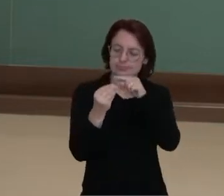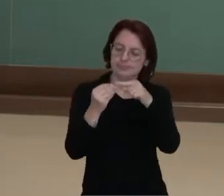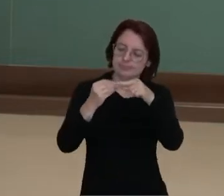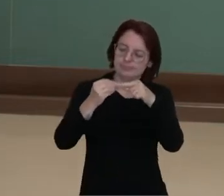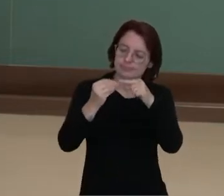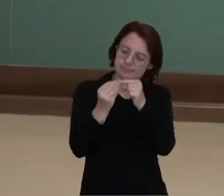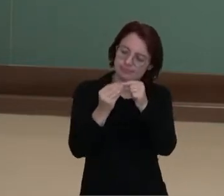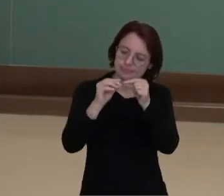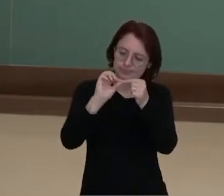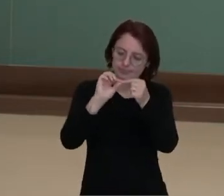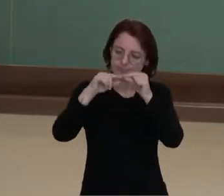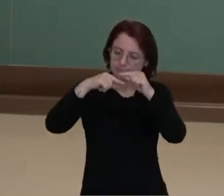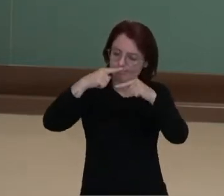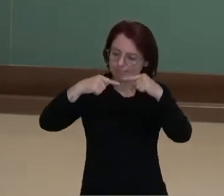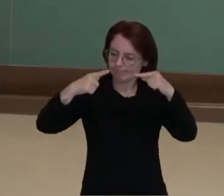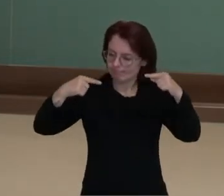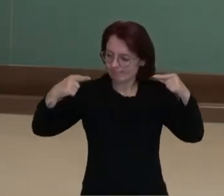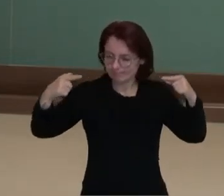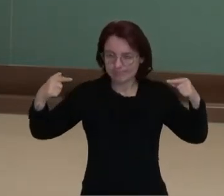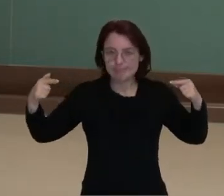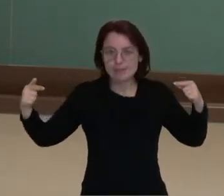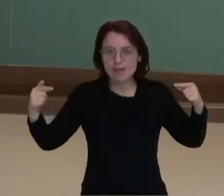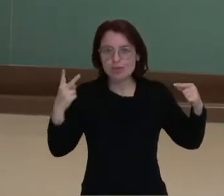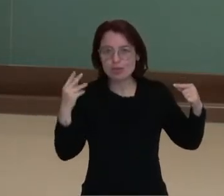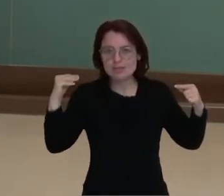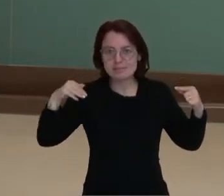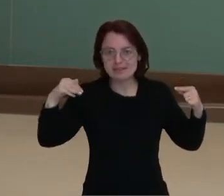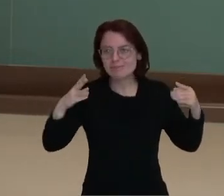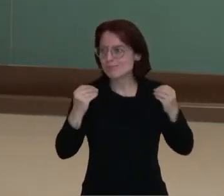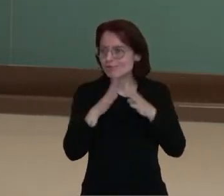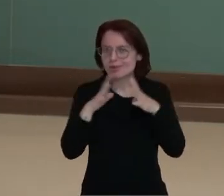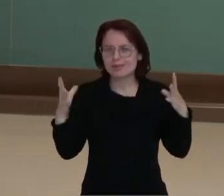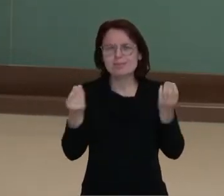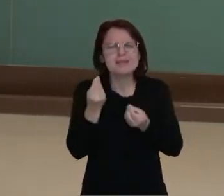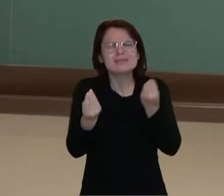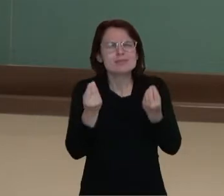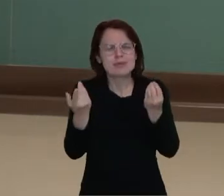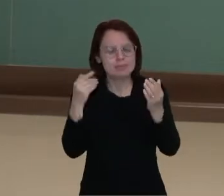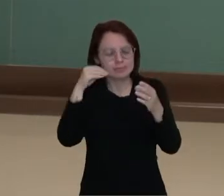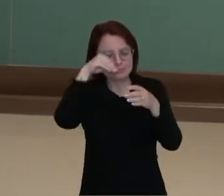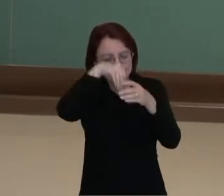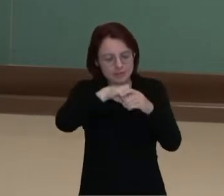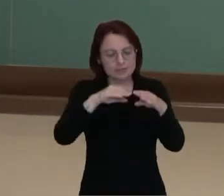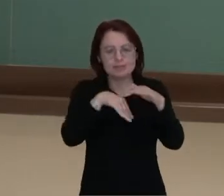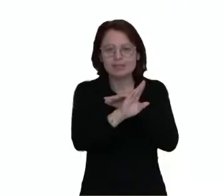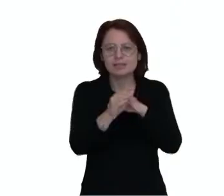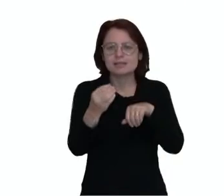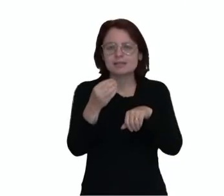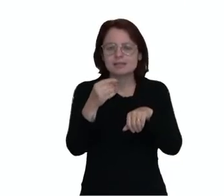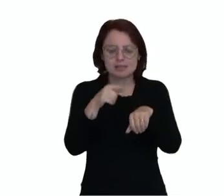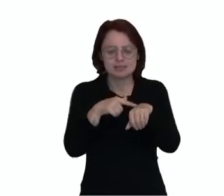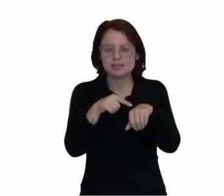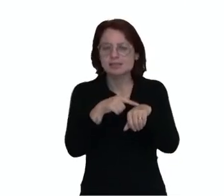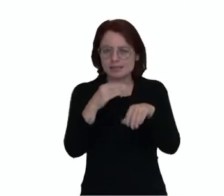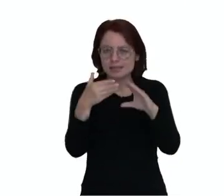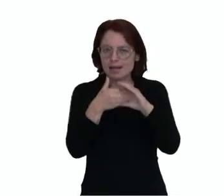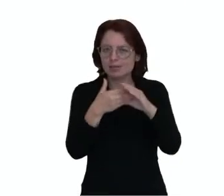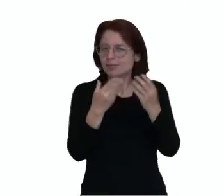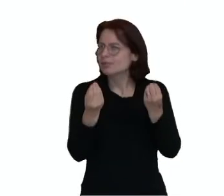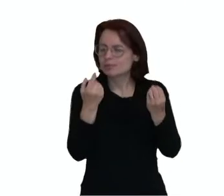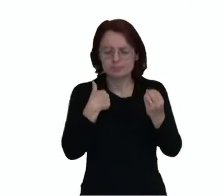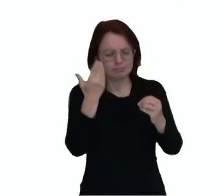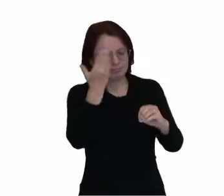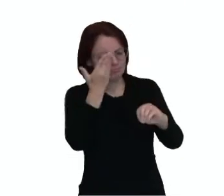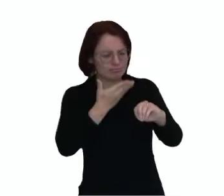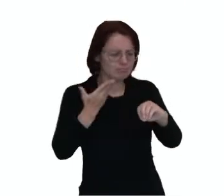vai ter cerca de 2 metros? Então, isso é muito grande. Como será que ele cabe dentro da célula, né? É isso que nós vamos